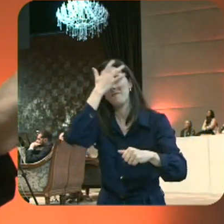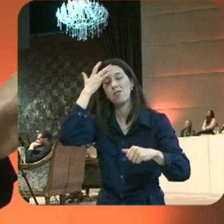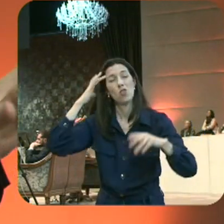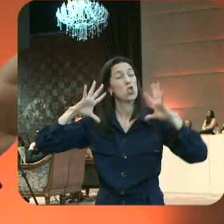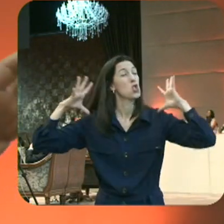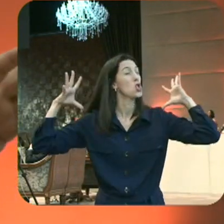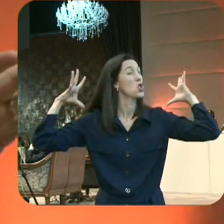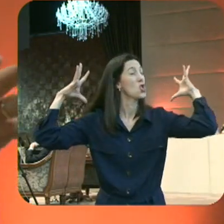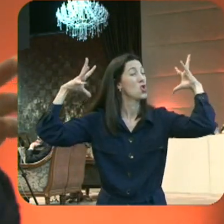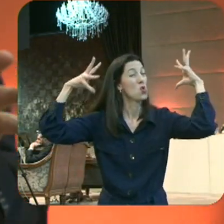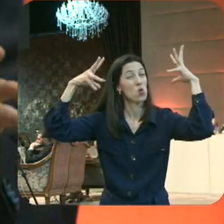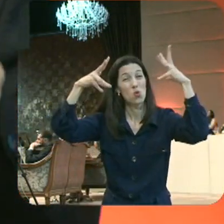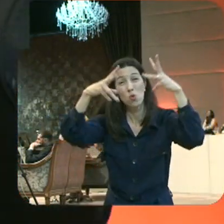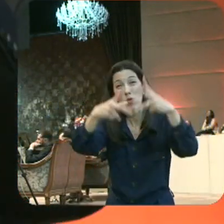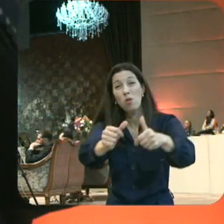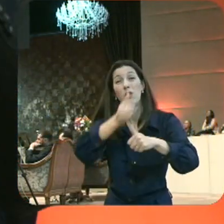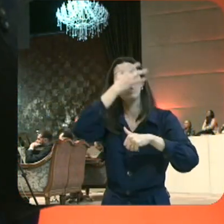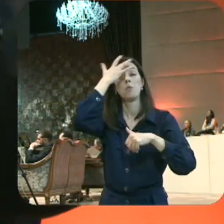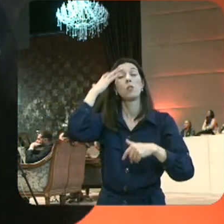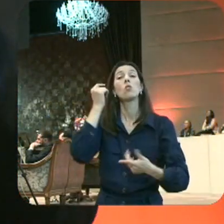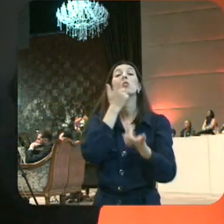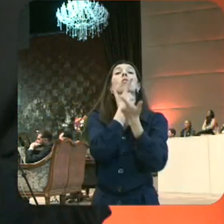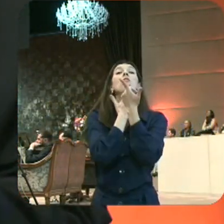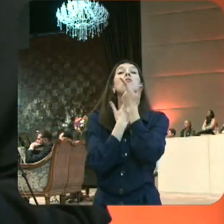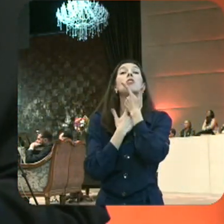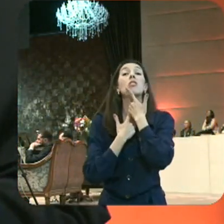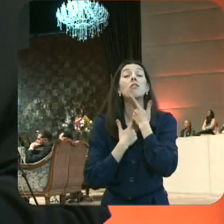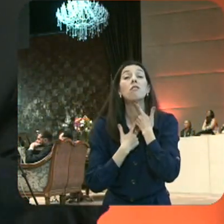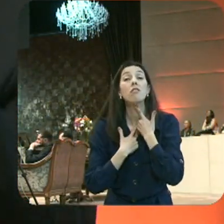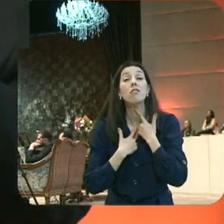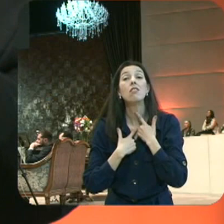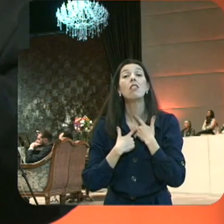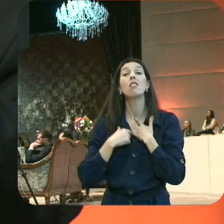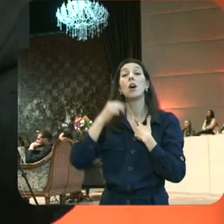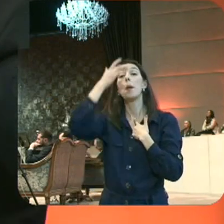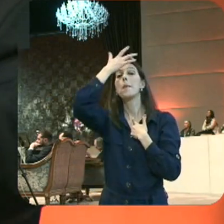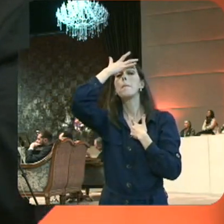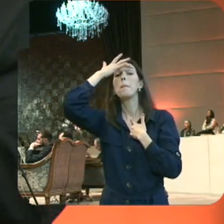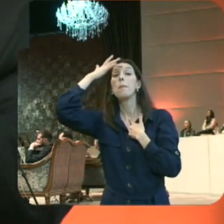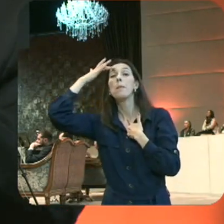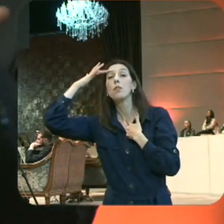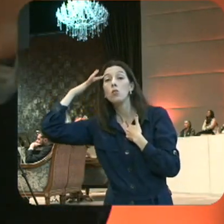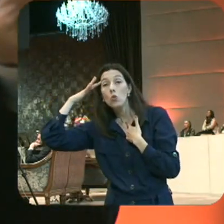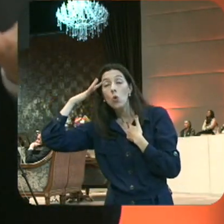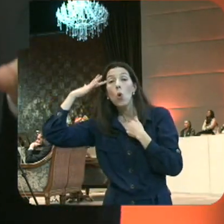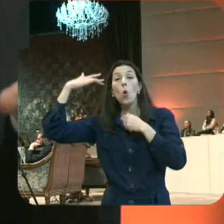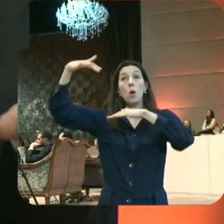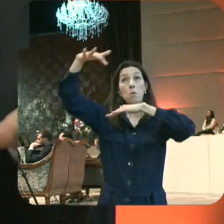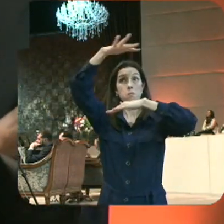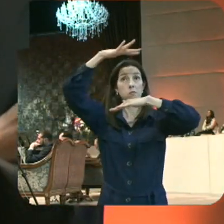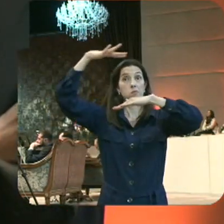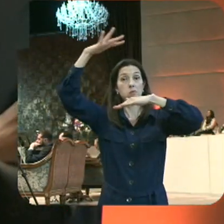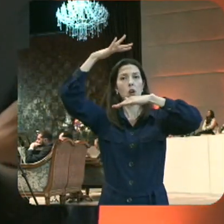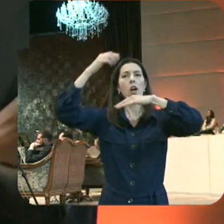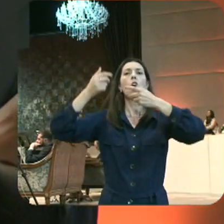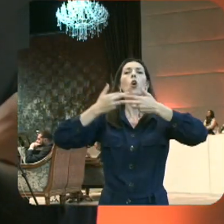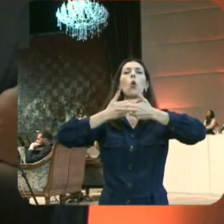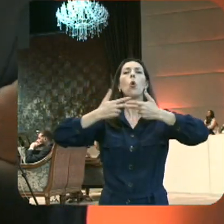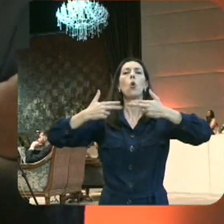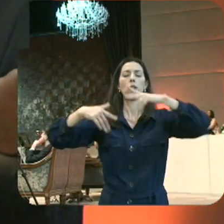universal, de que pessoas valham sempre mais do que